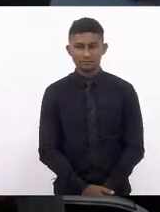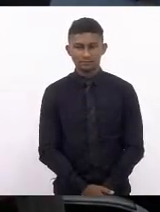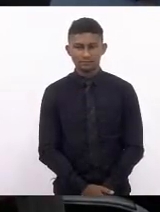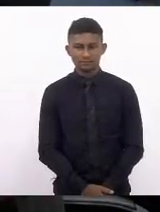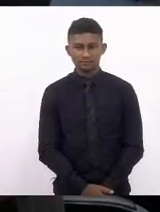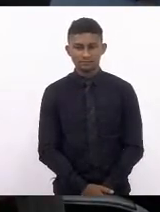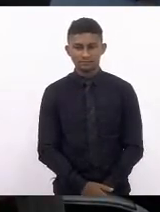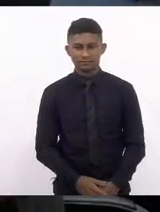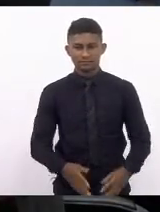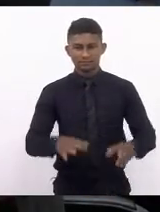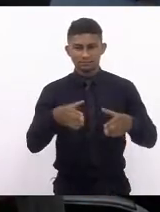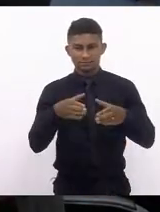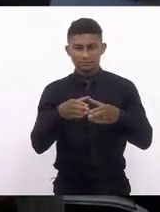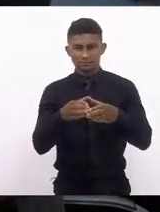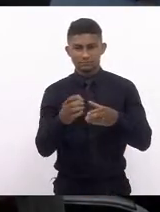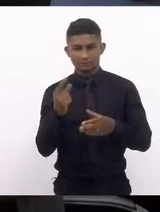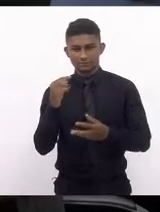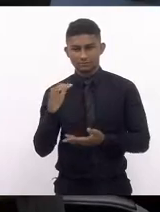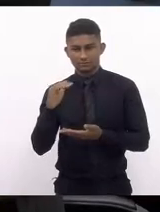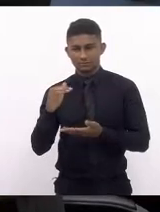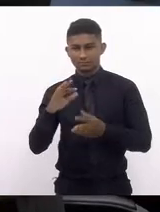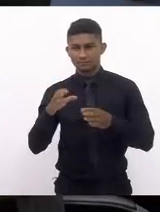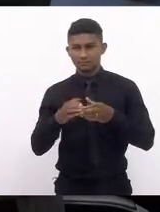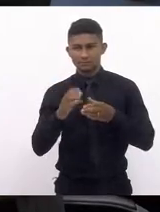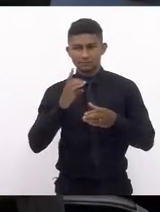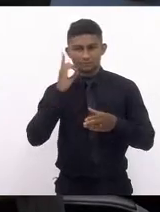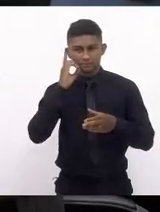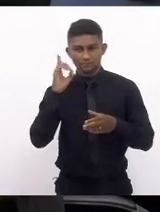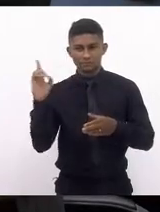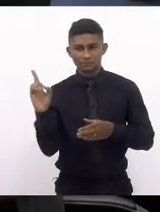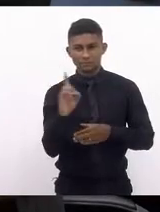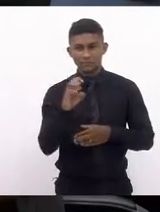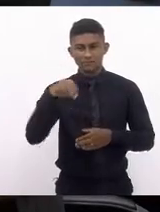e pela comissão de orçamento Deputado Márcio Pacheco